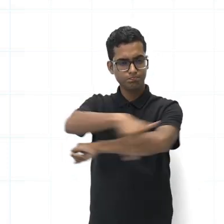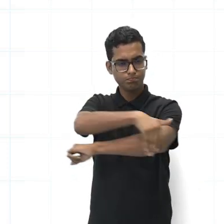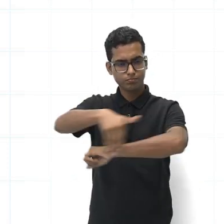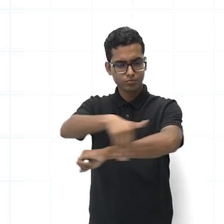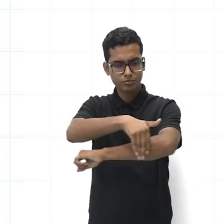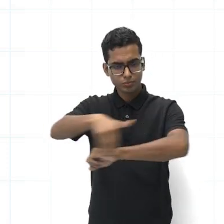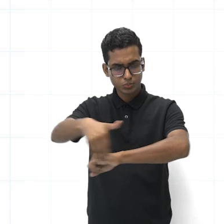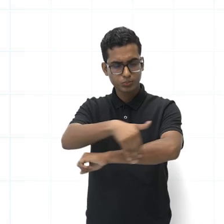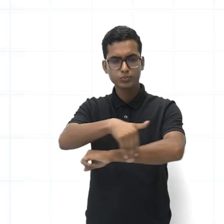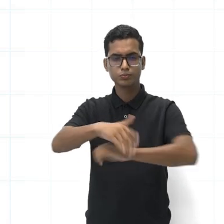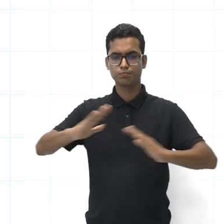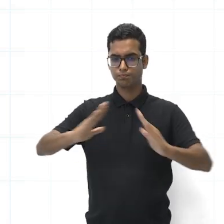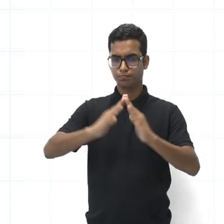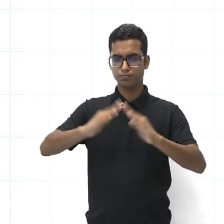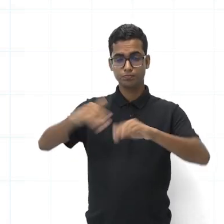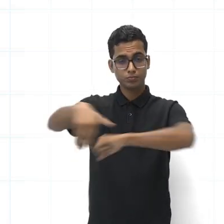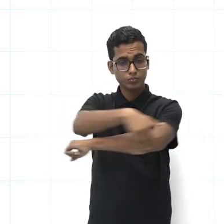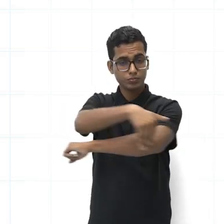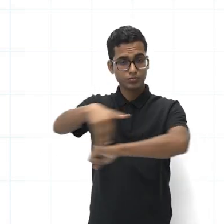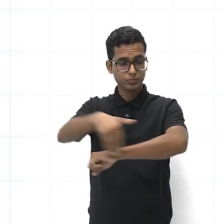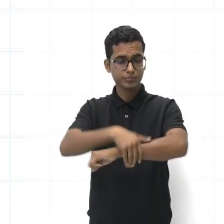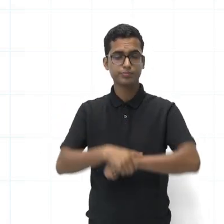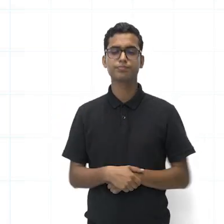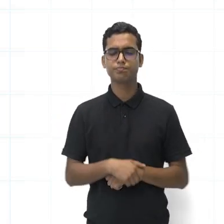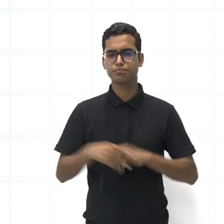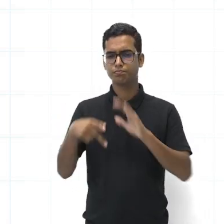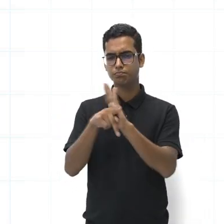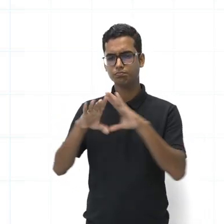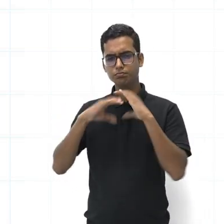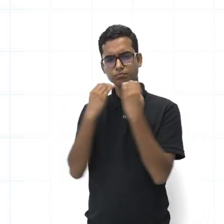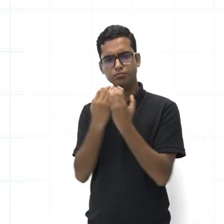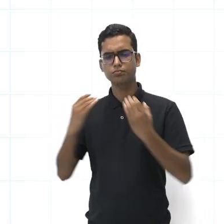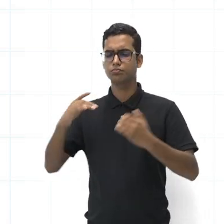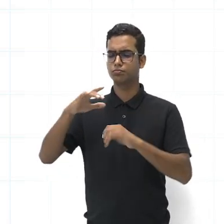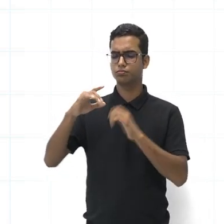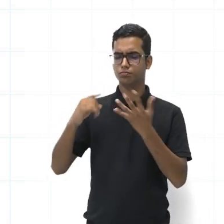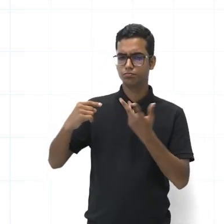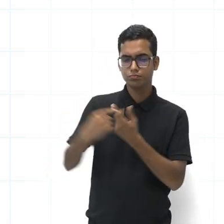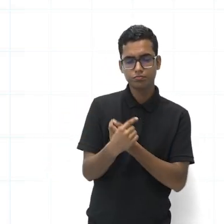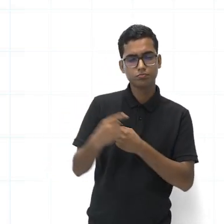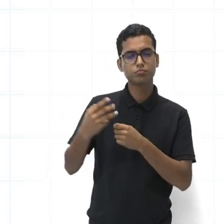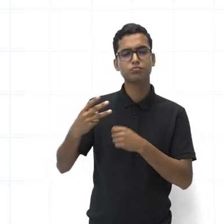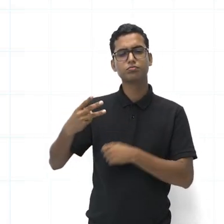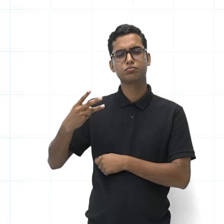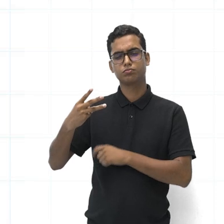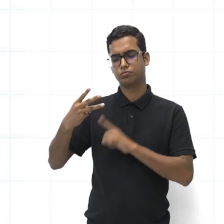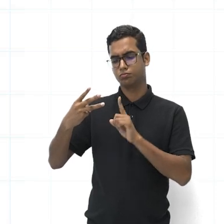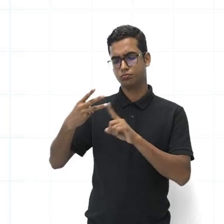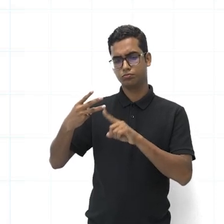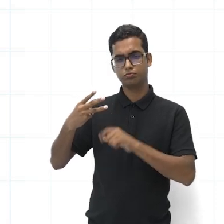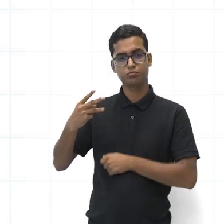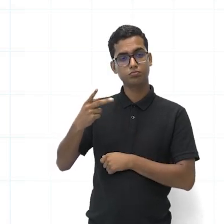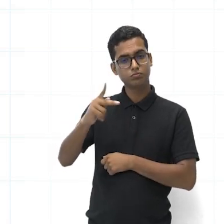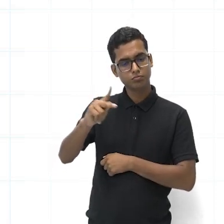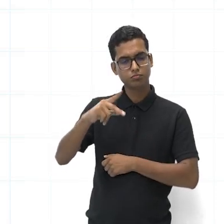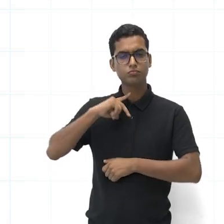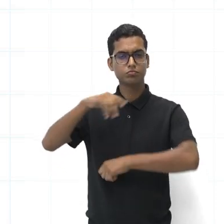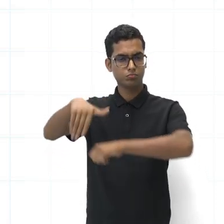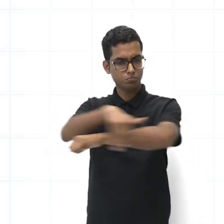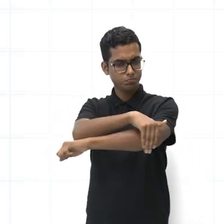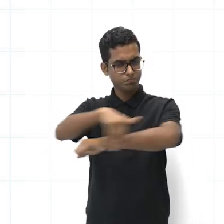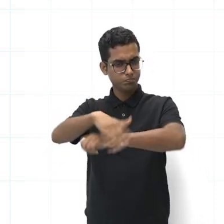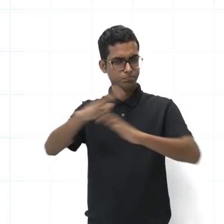de rua, né, de avenida, de comunidade, enfim, né, qual o seu endereço físico, certo?